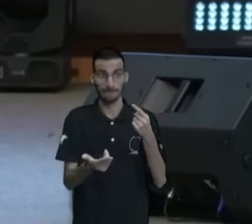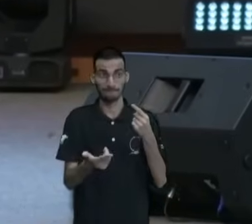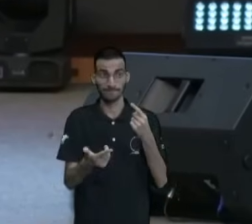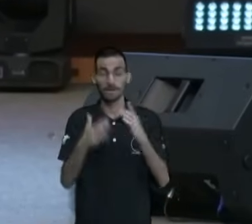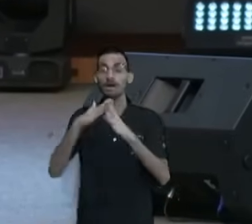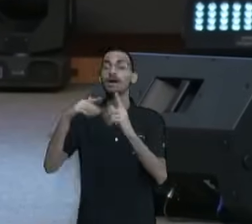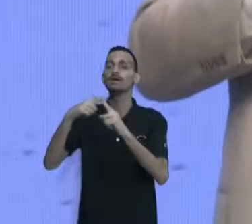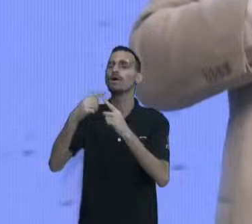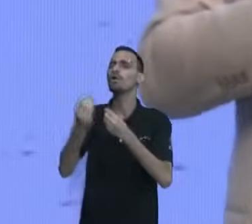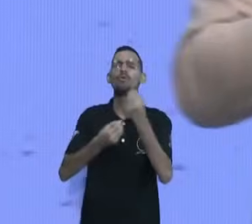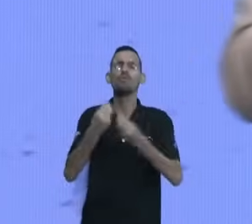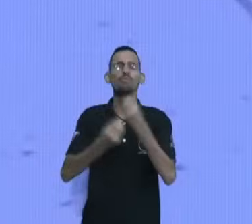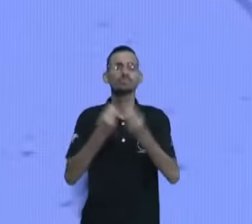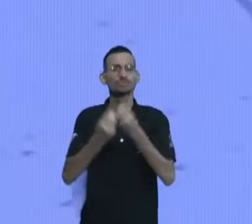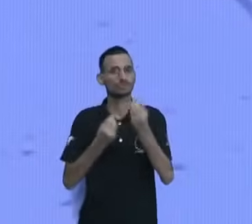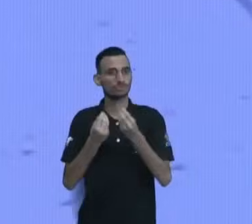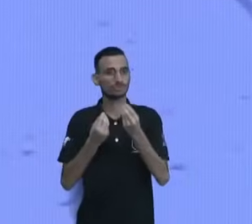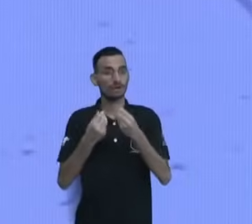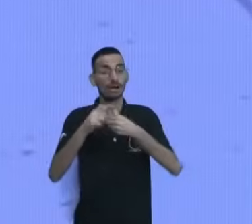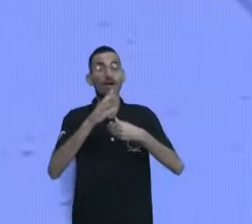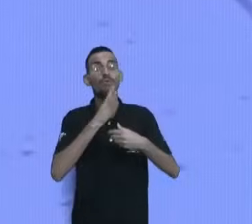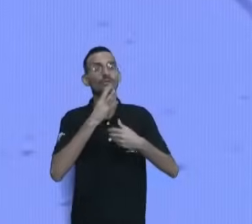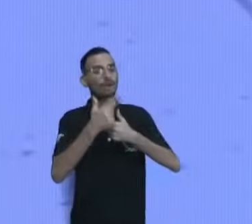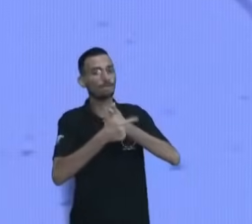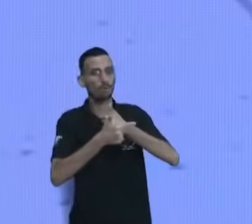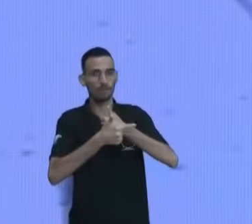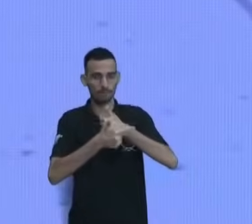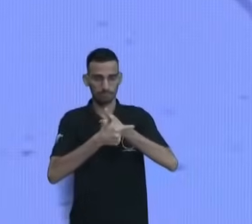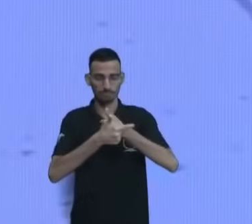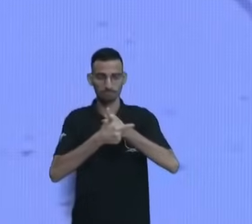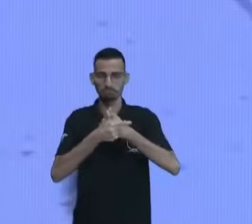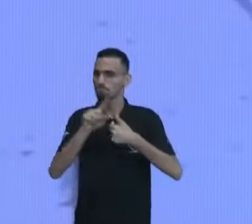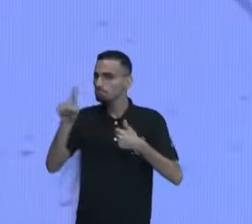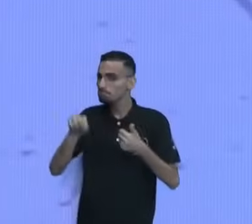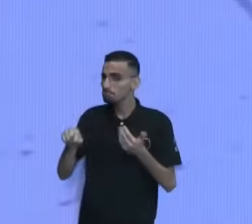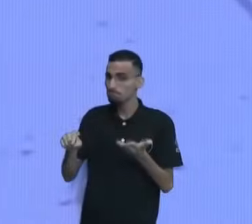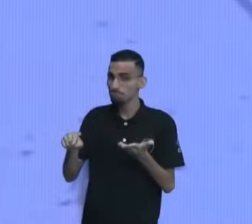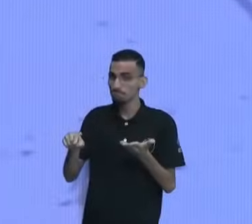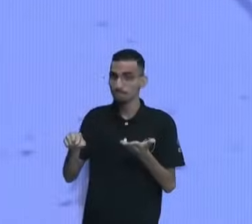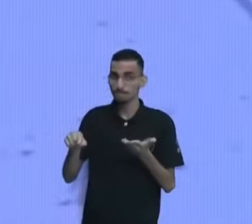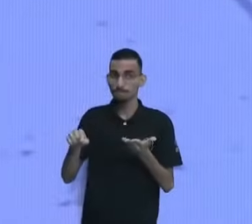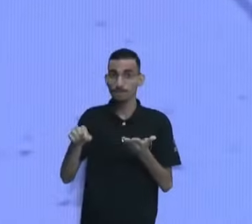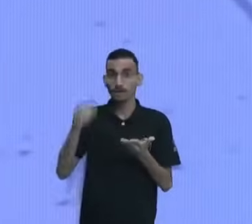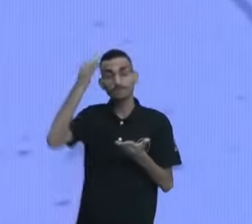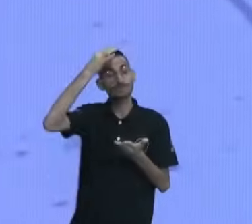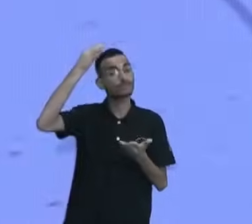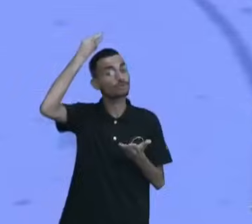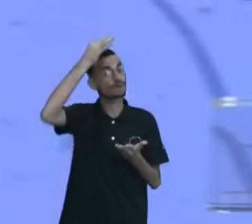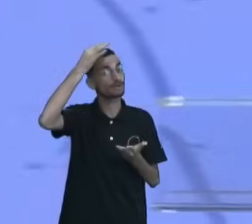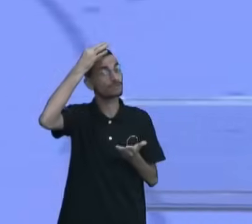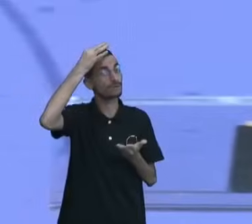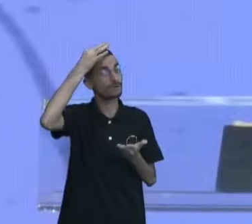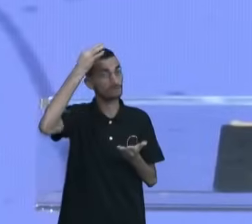absurdo ó eu conheço esse espírito Esse é o espírito de Judas para que esse alabrasto